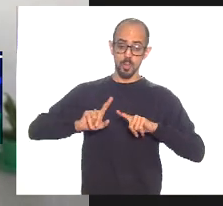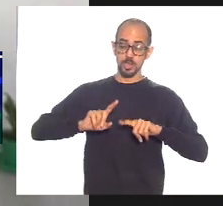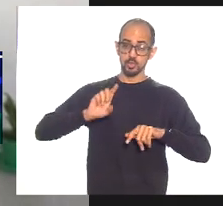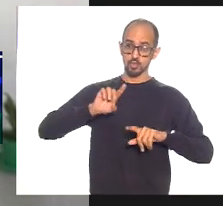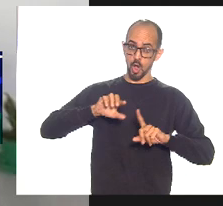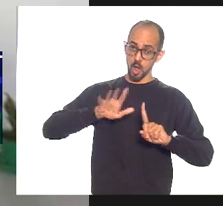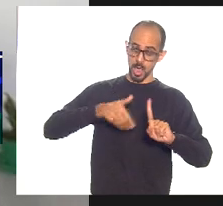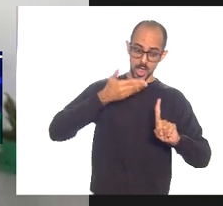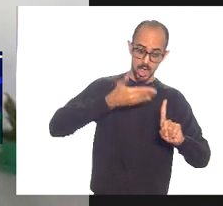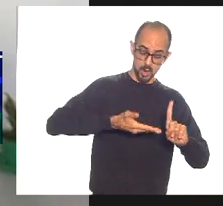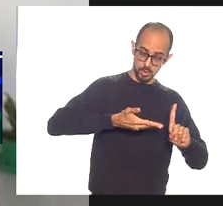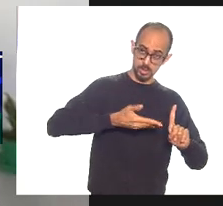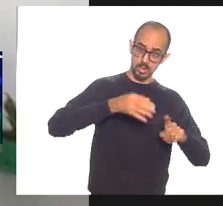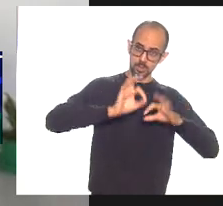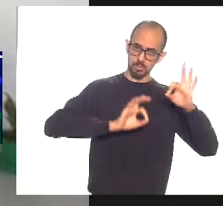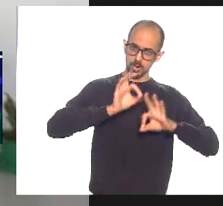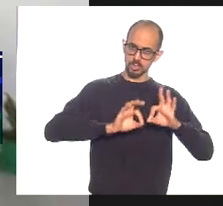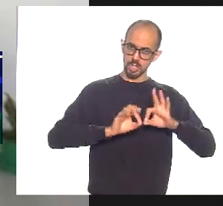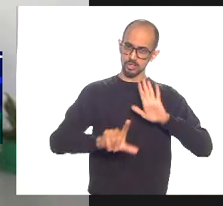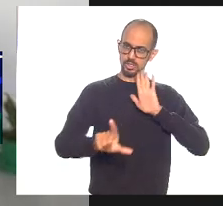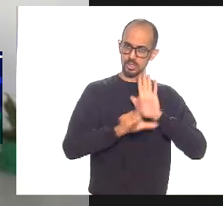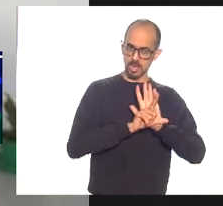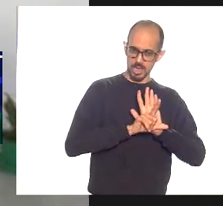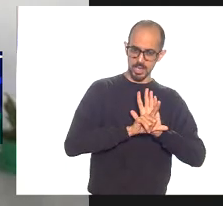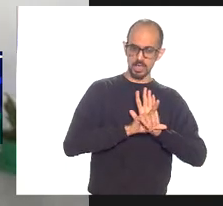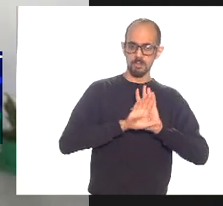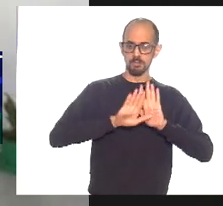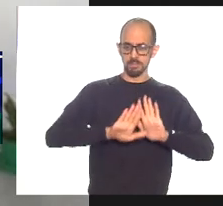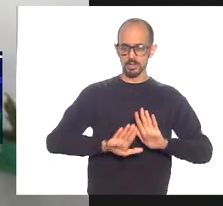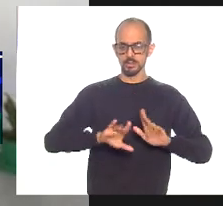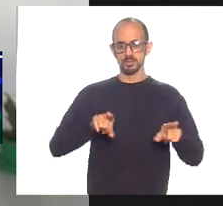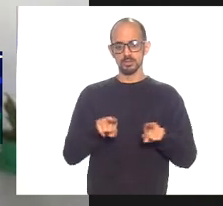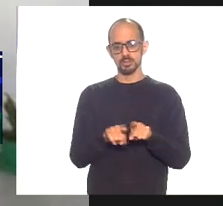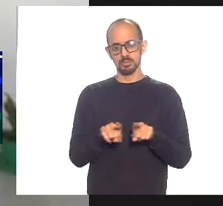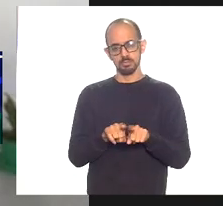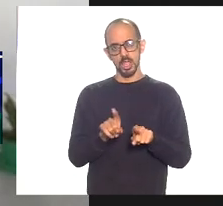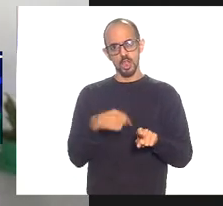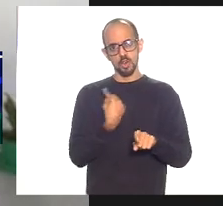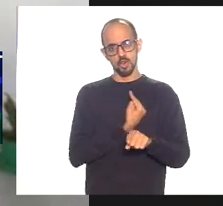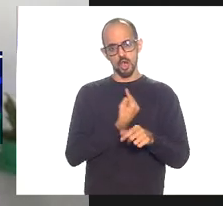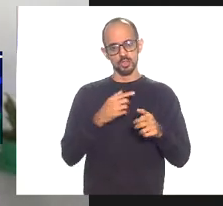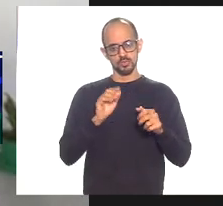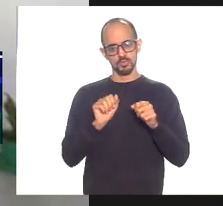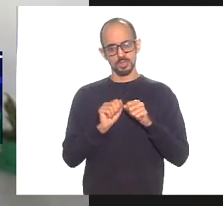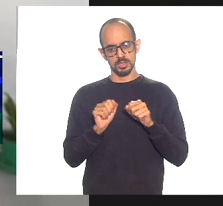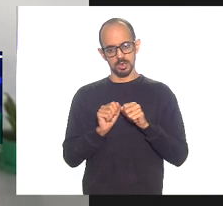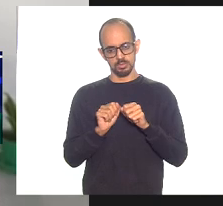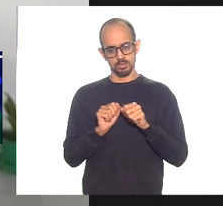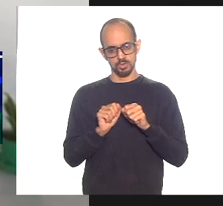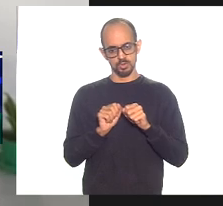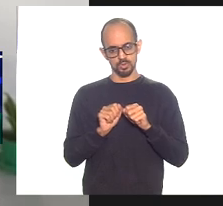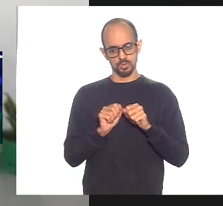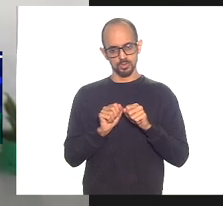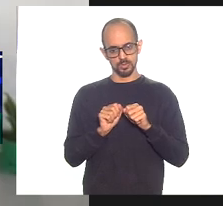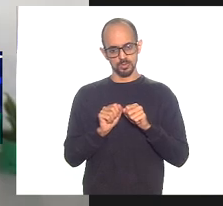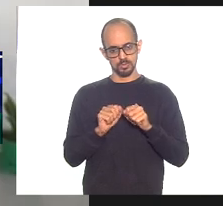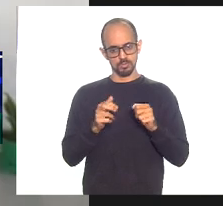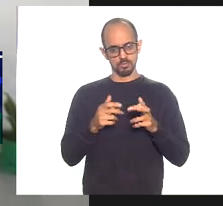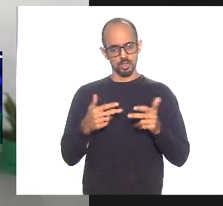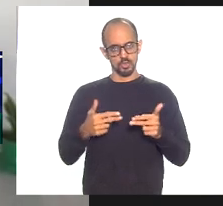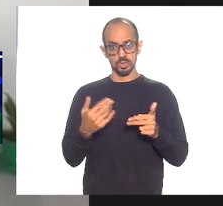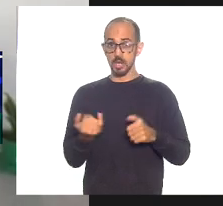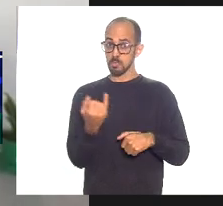reconhecer-se projeto de lei como fundamental a gente já fez aqui é um alvo